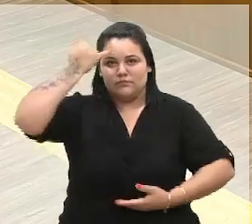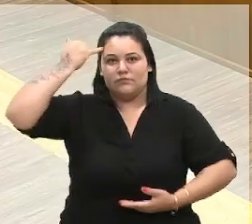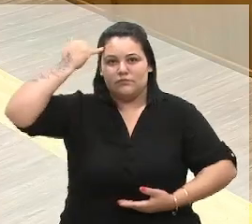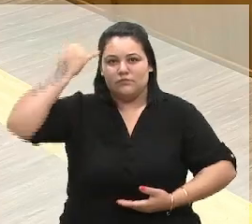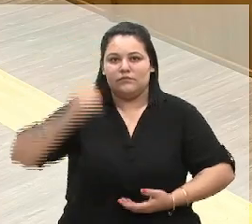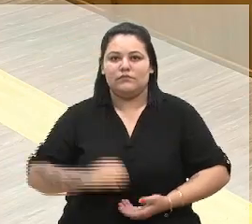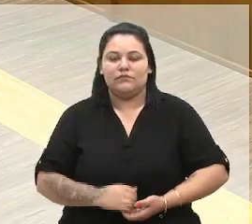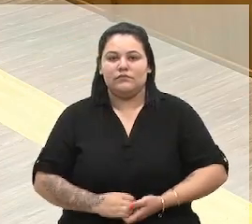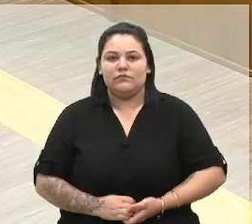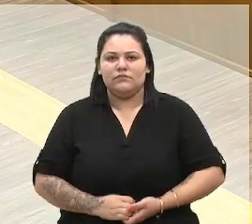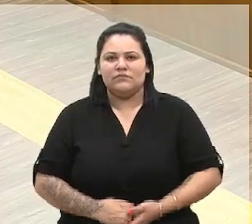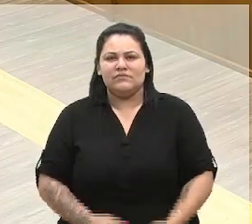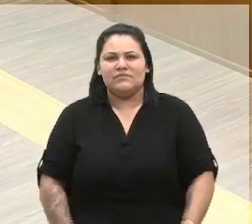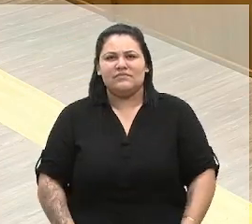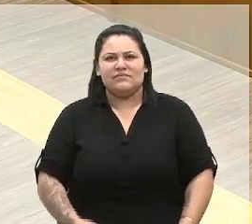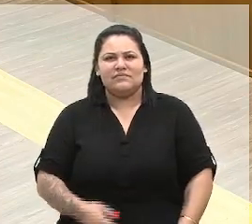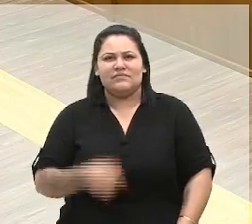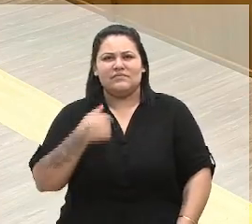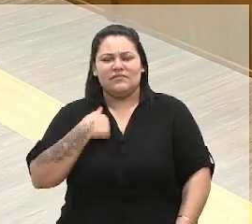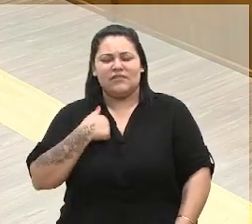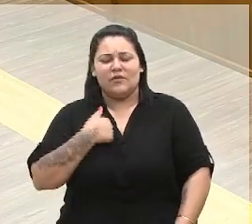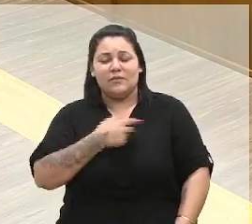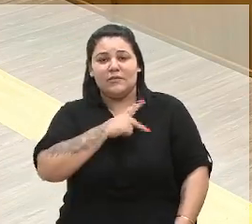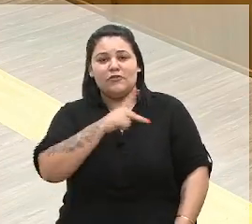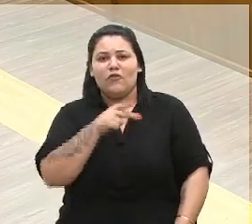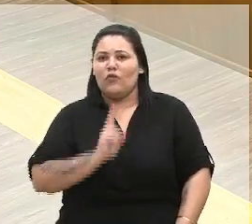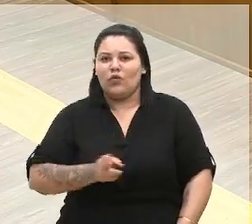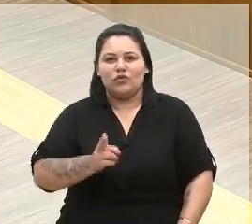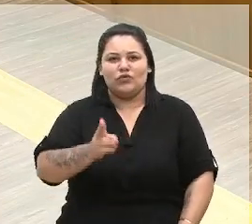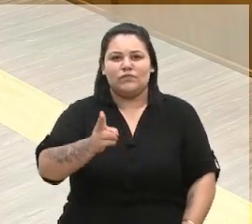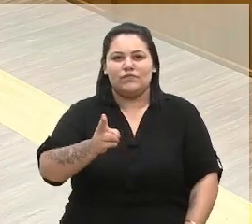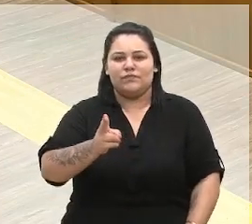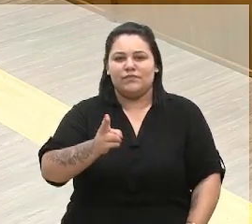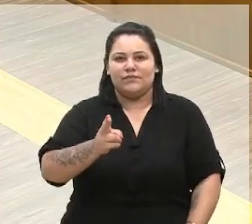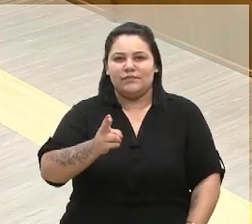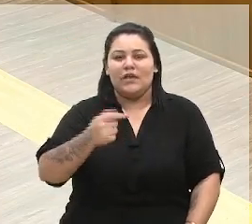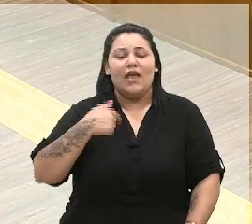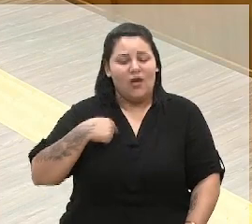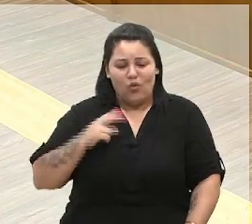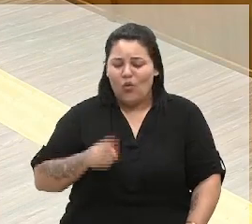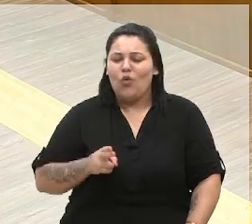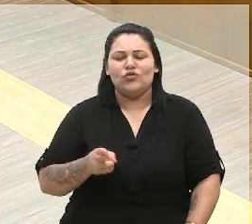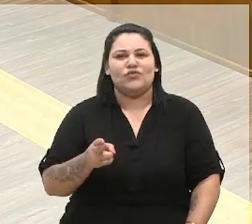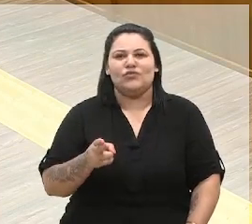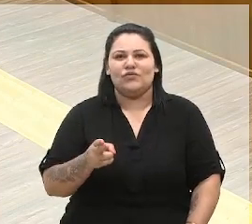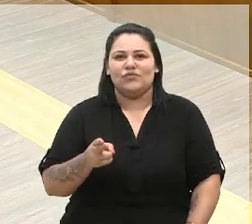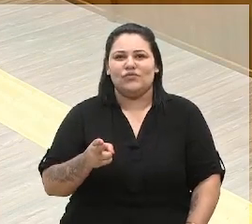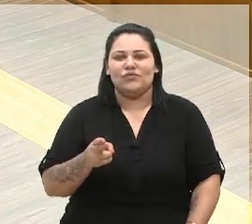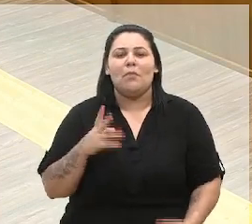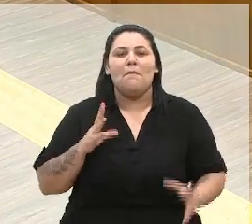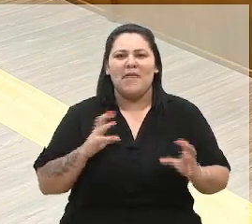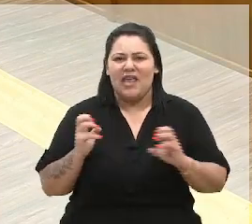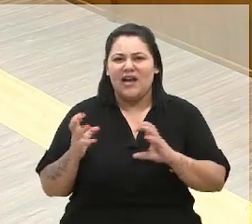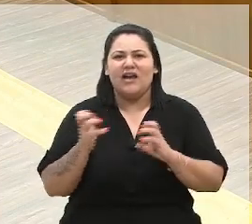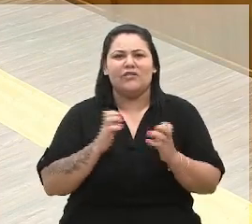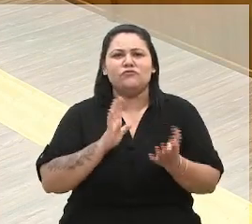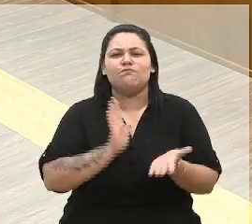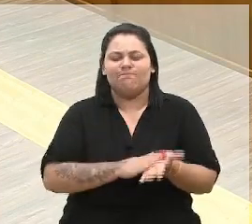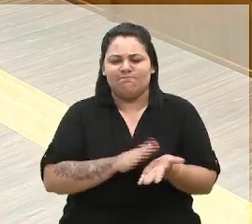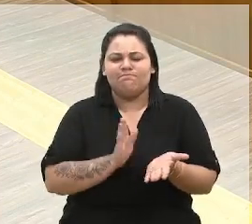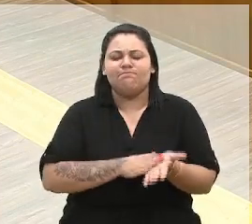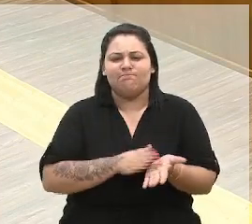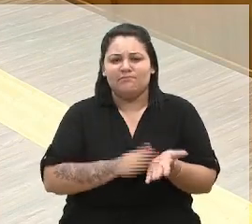Presidente, eu continuarei também... Declaração de voto, presidente. Também continuarei brigando e cobrando